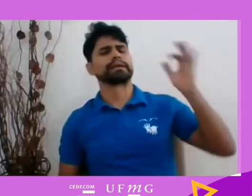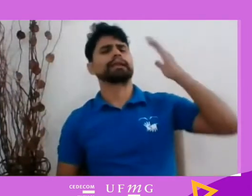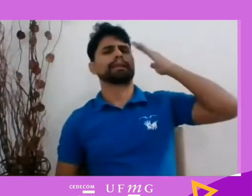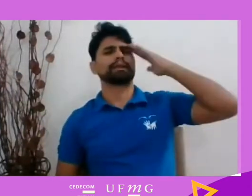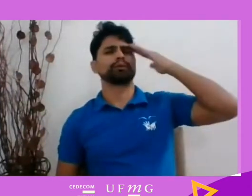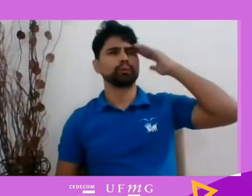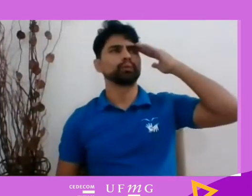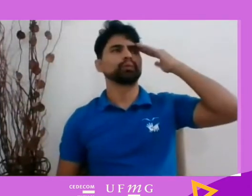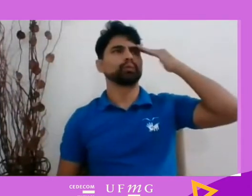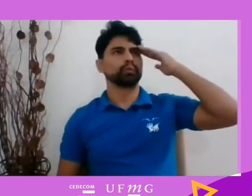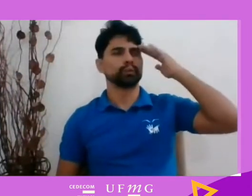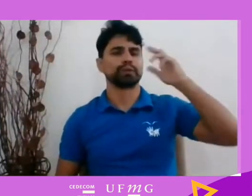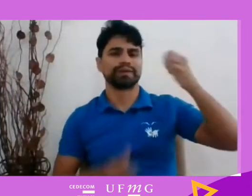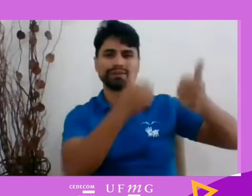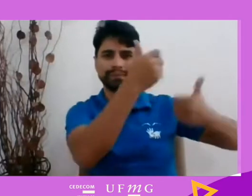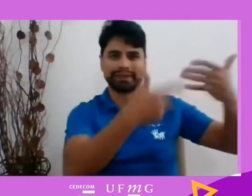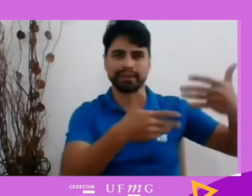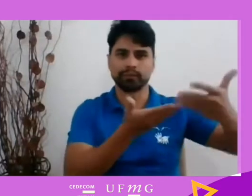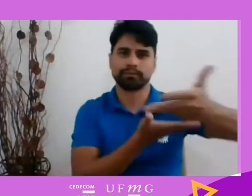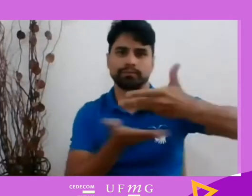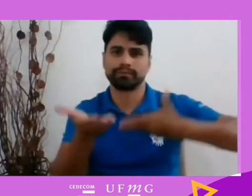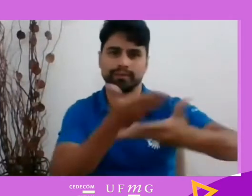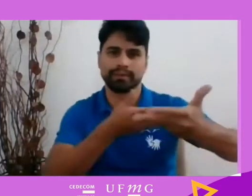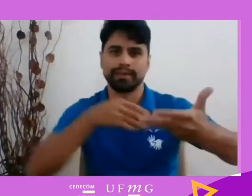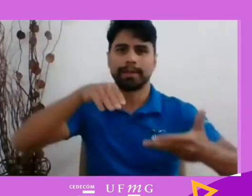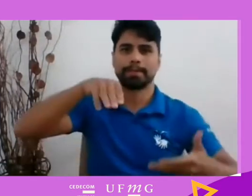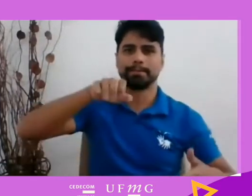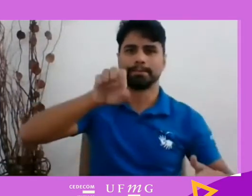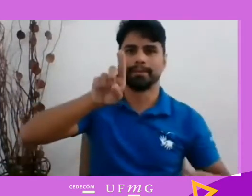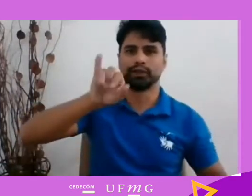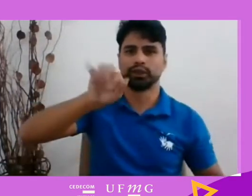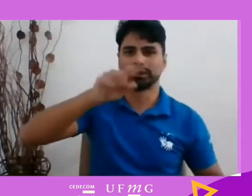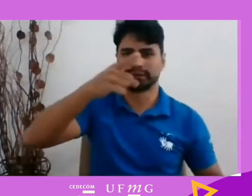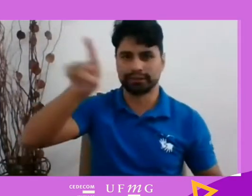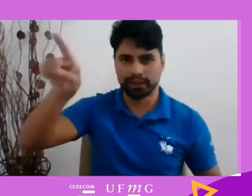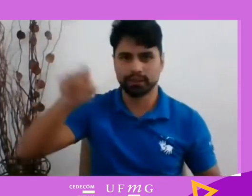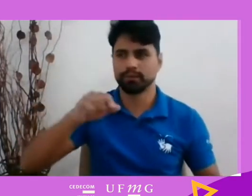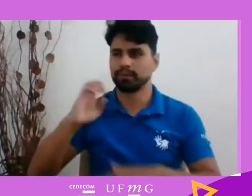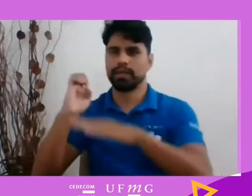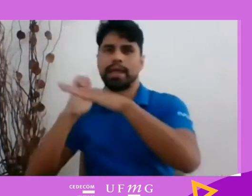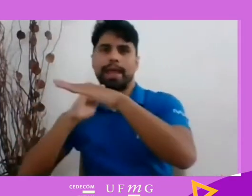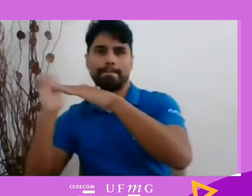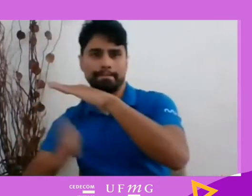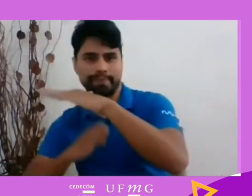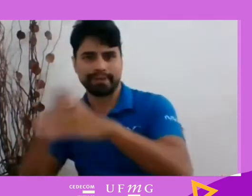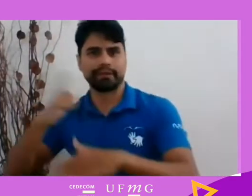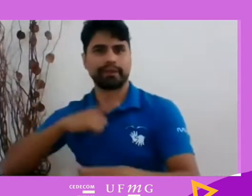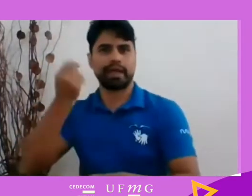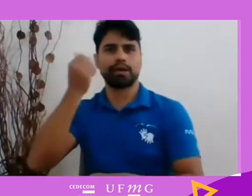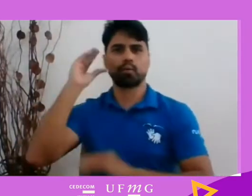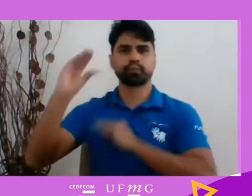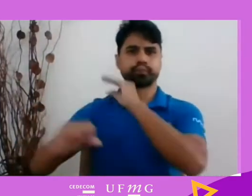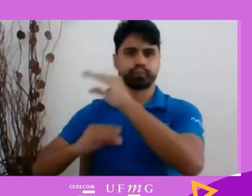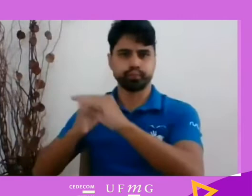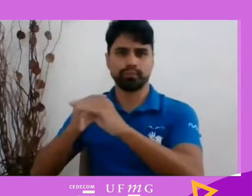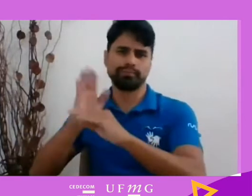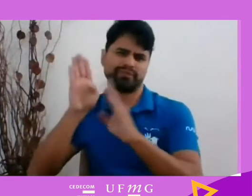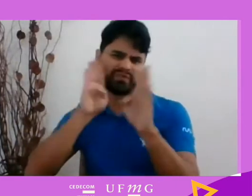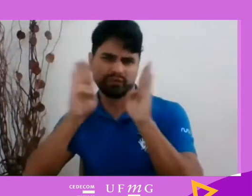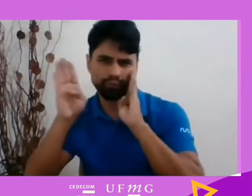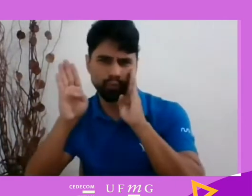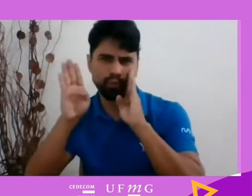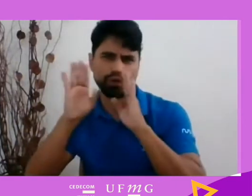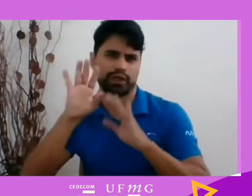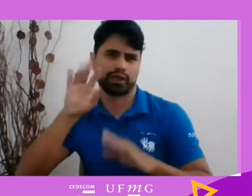gente também está falando de empresas que possuem capitais, que possuem publicidade. No caso, Facebook, Twitter, WhatsApp,